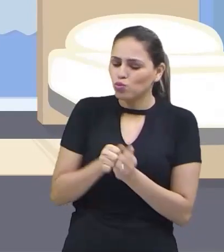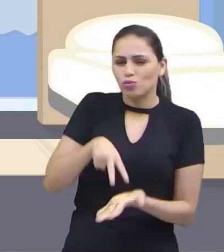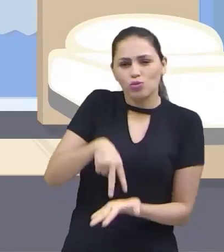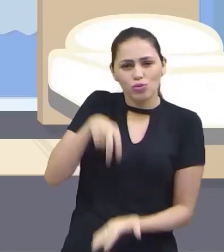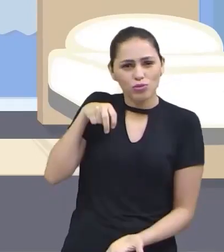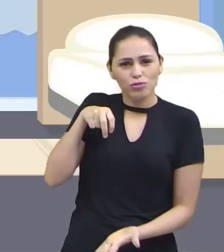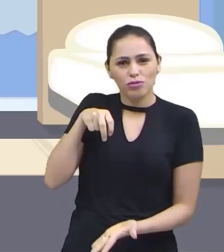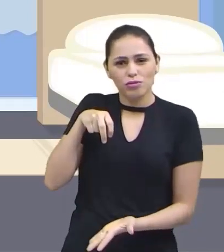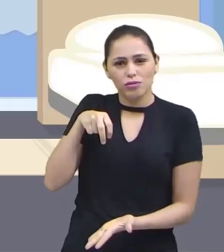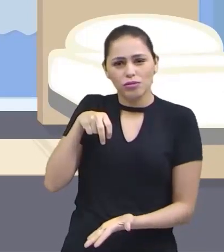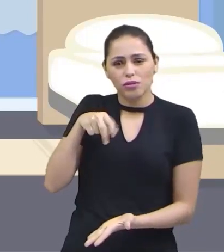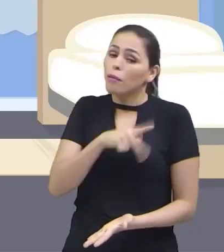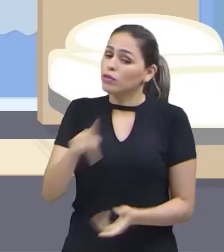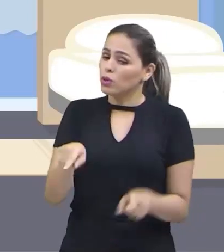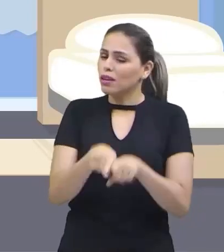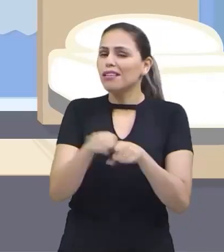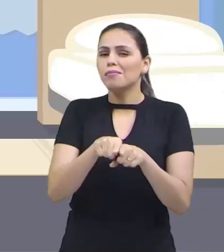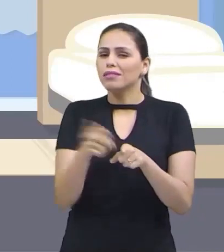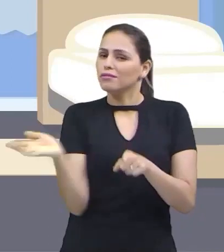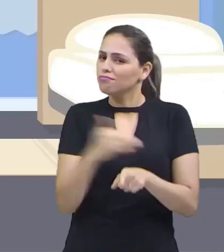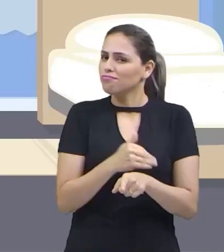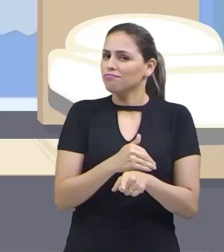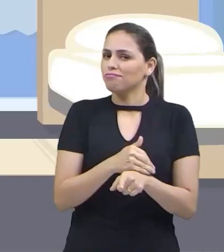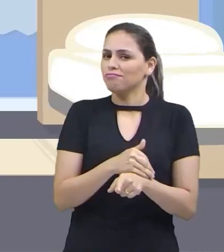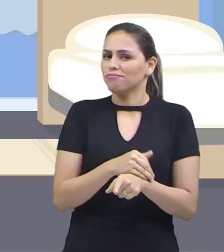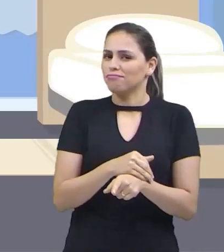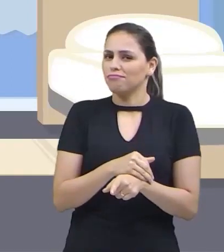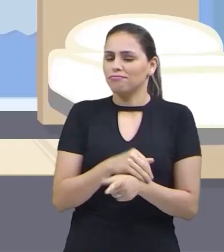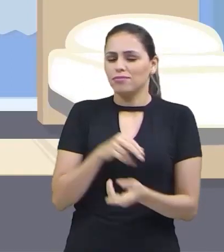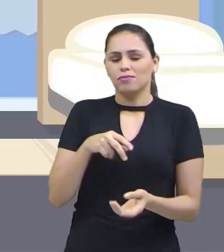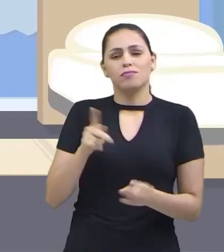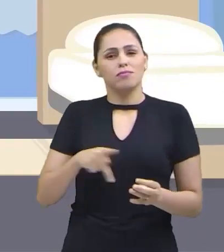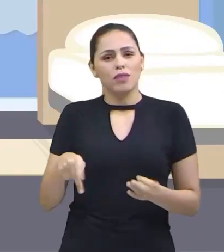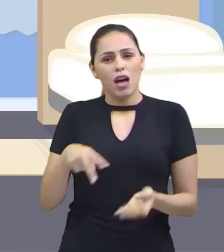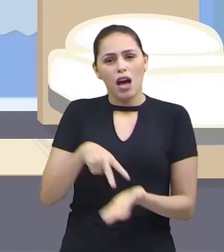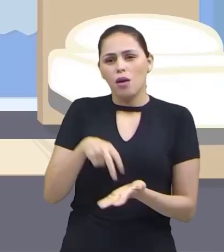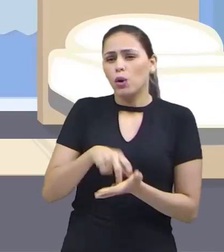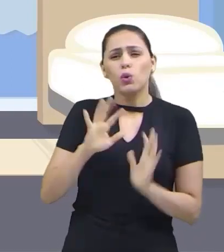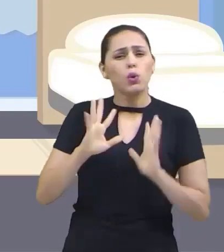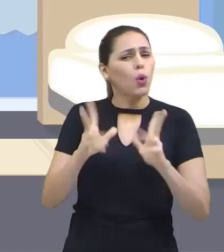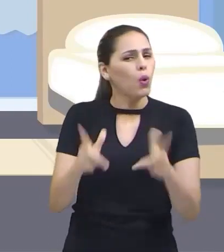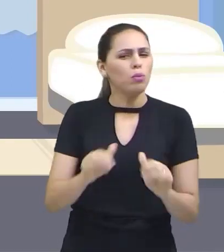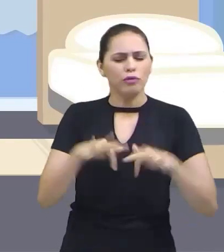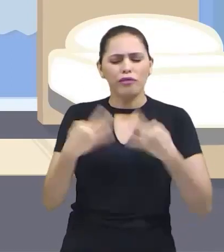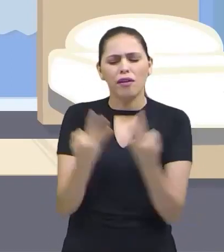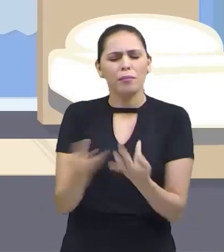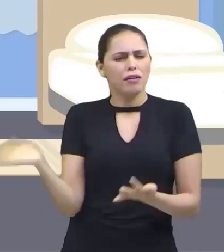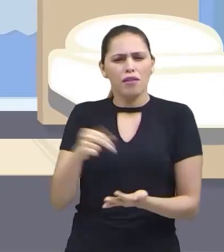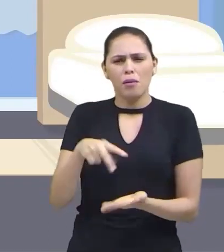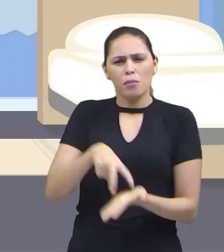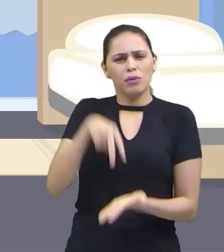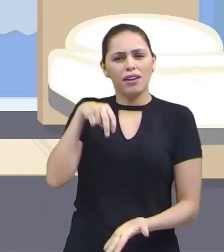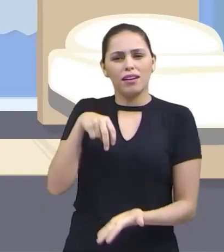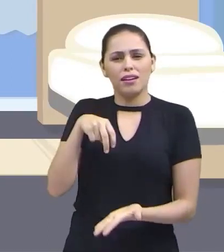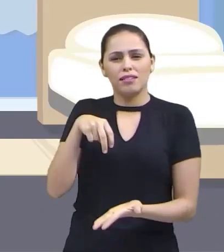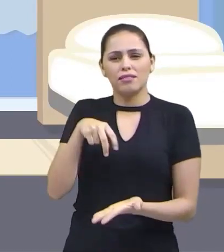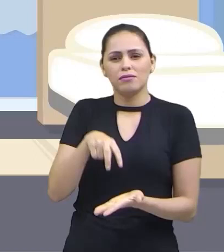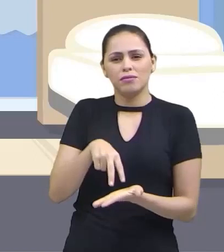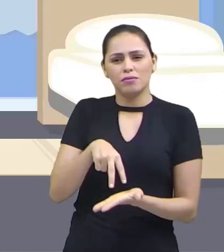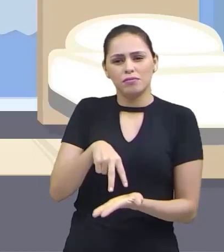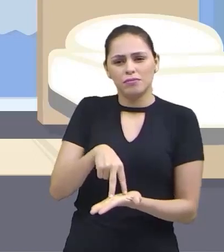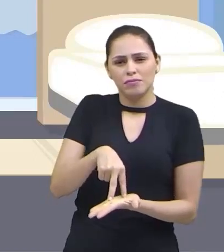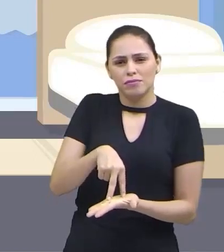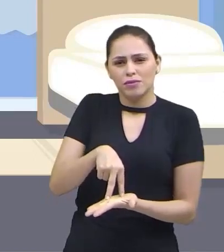comigo. Ei, professora, tem que pular, professora. Vamos lá, professora, pula comigo. Papai, mamãe, vamos pular todo mundo junto agora. No três.